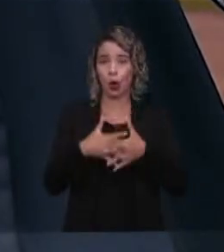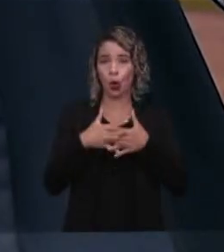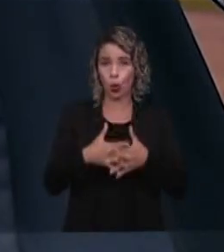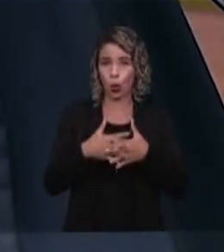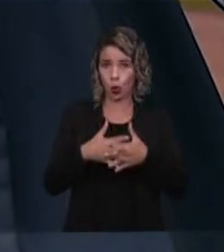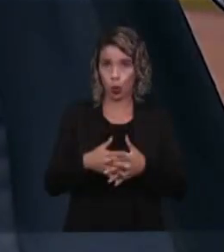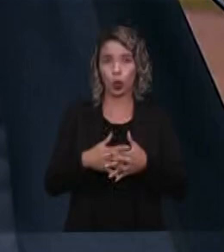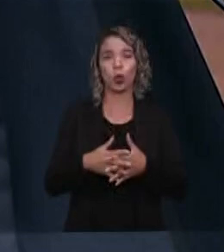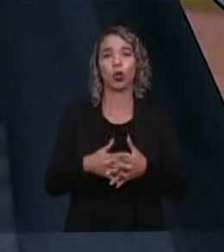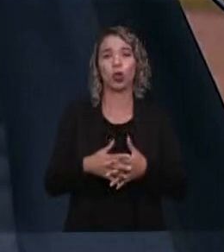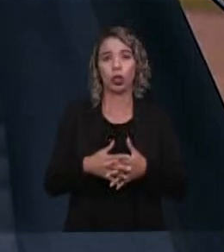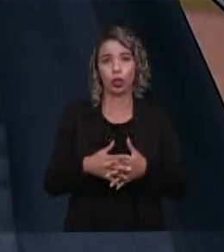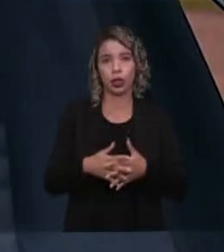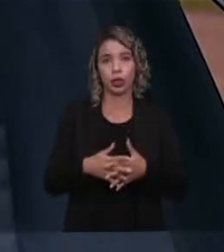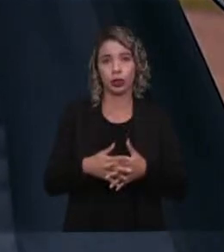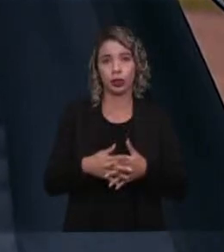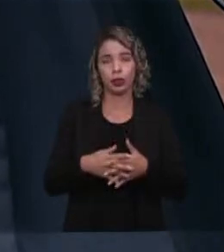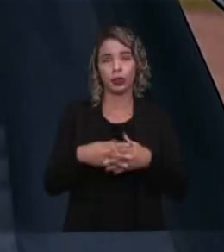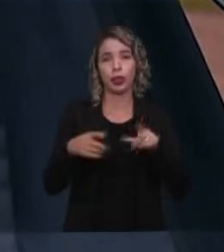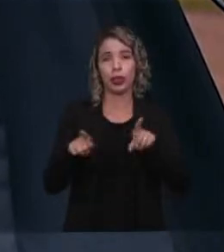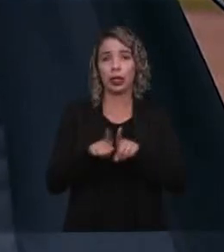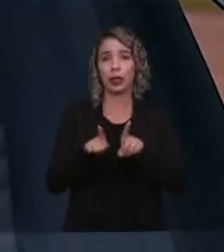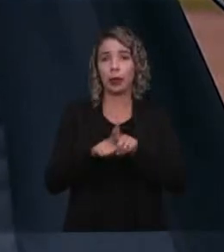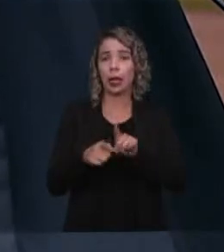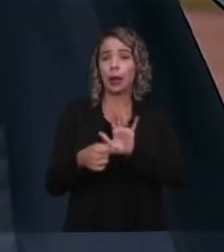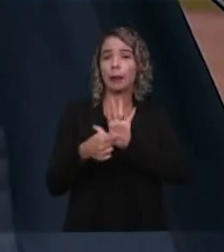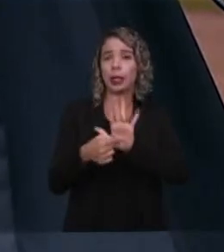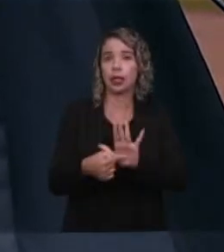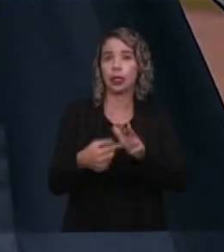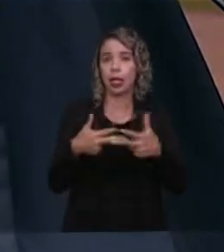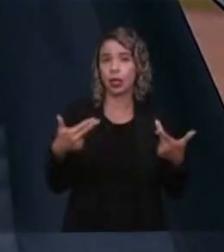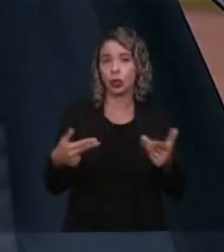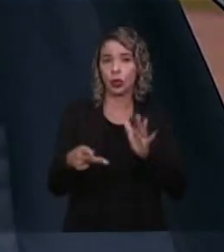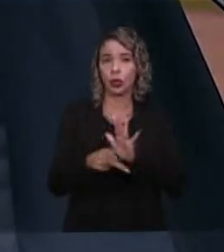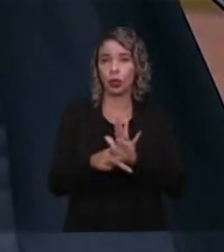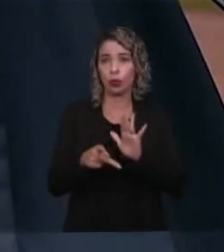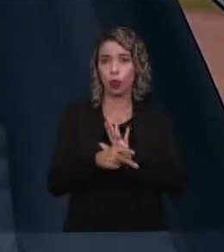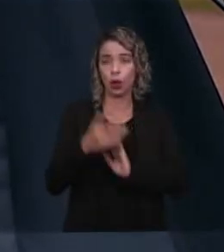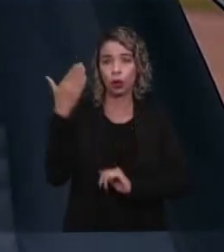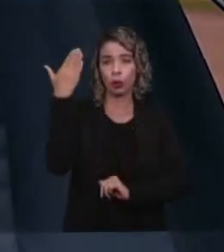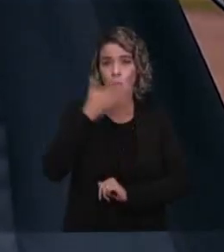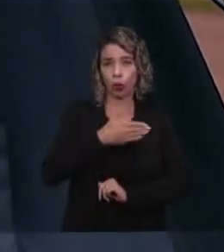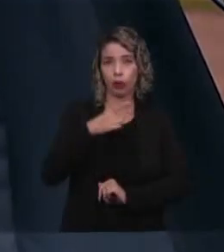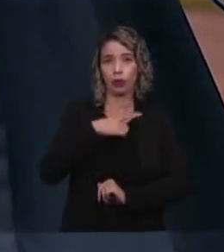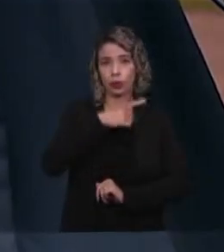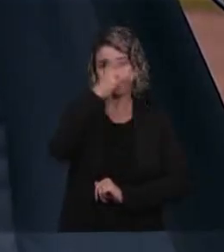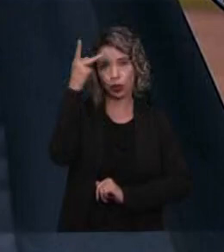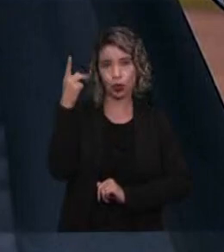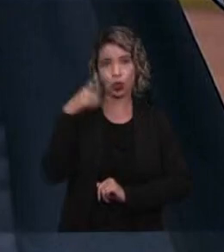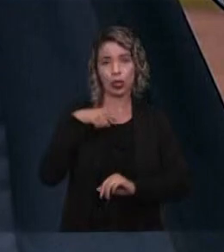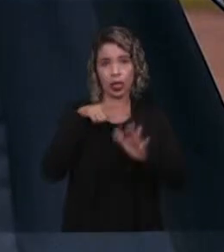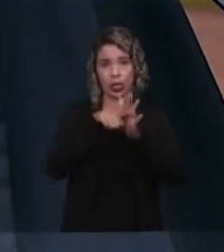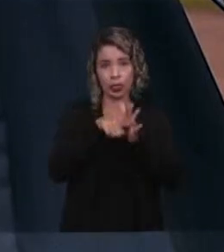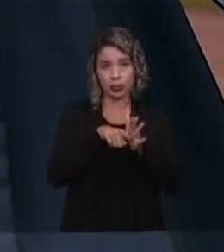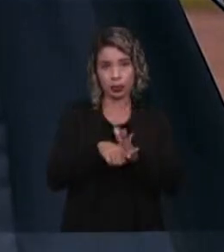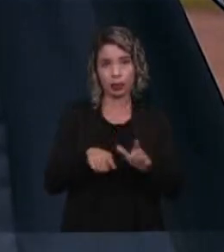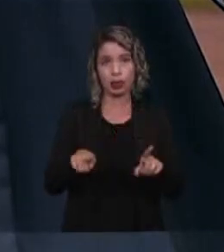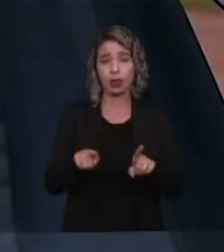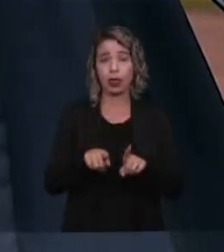elemento independente de corroboração. Apresentação apenas de elementos de corroboração produzidos pelos próprios investigados. Arquivamento do